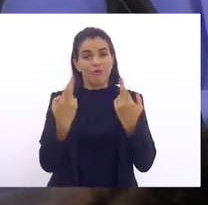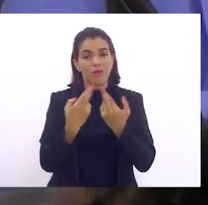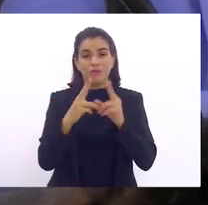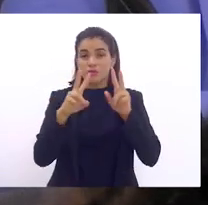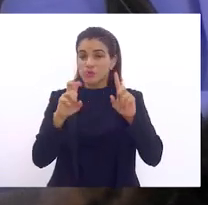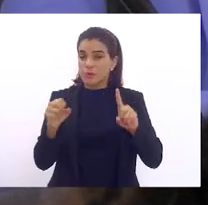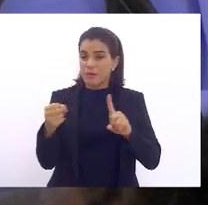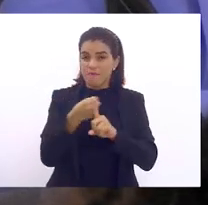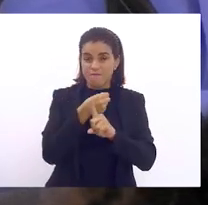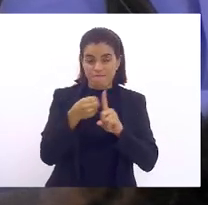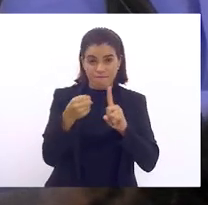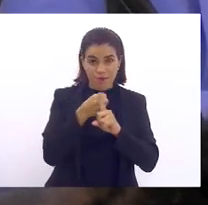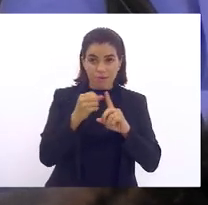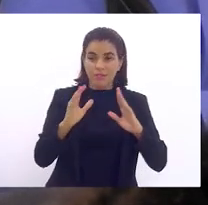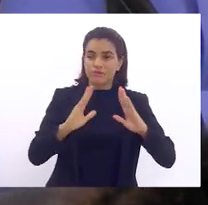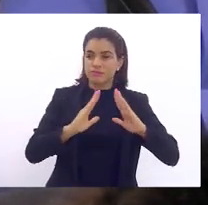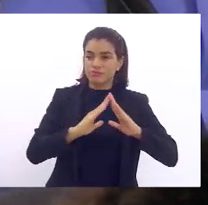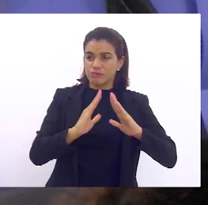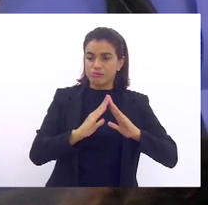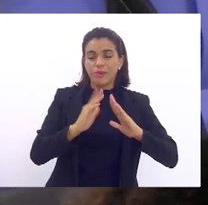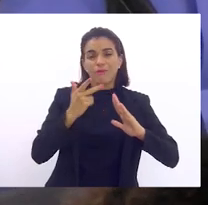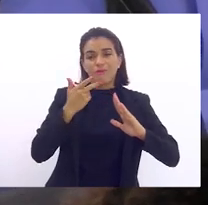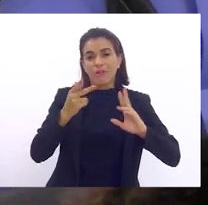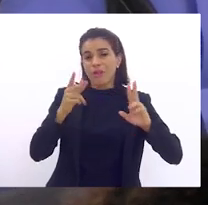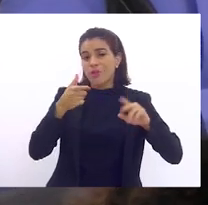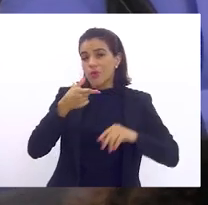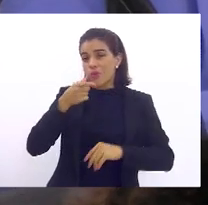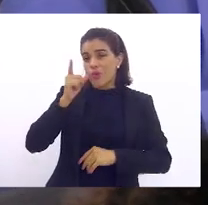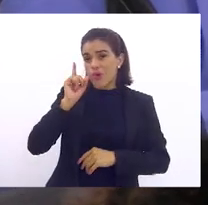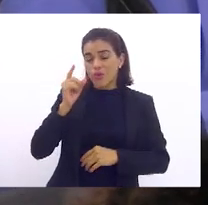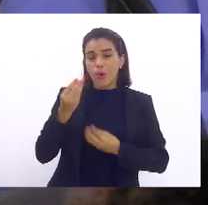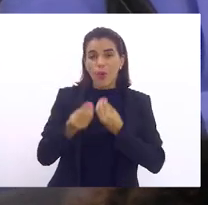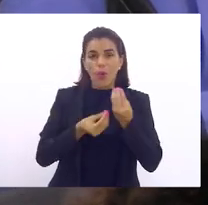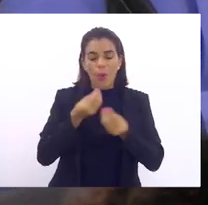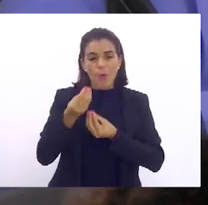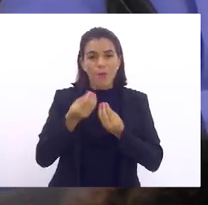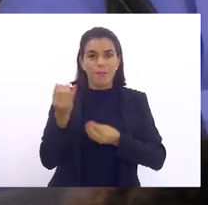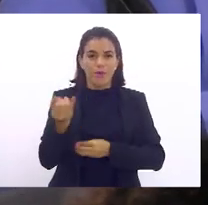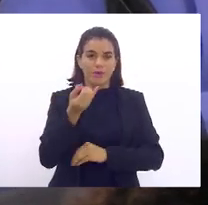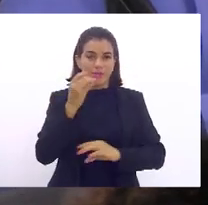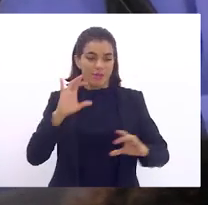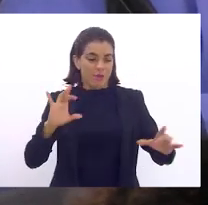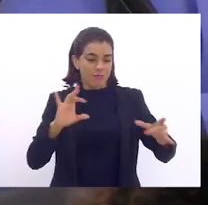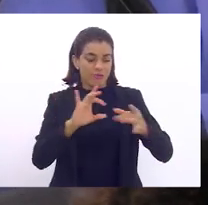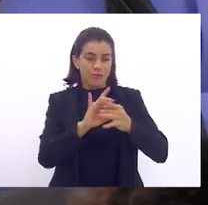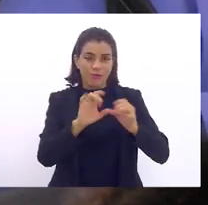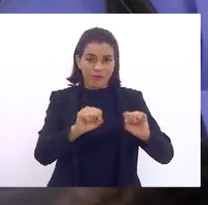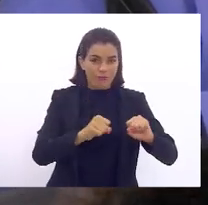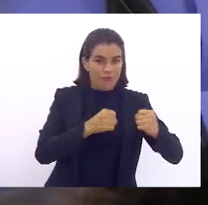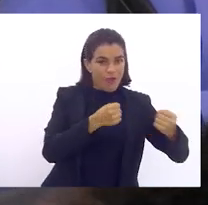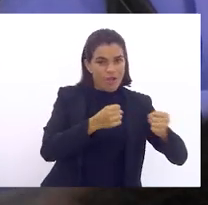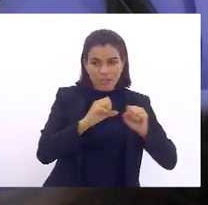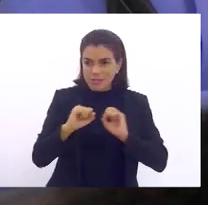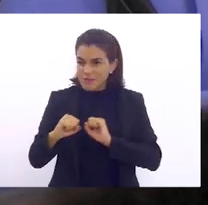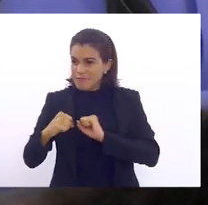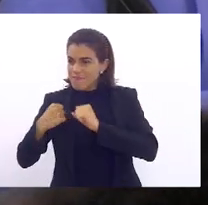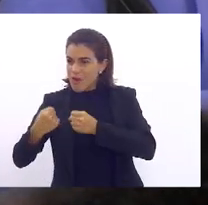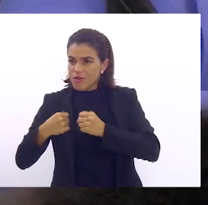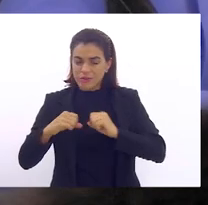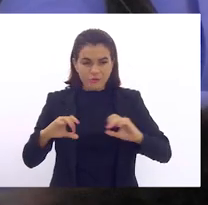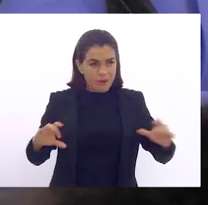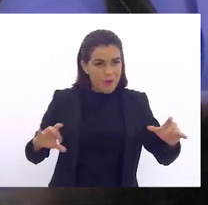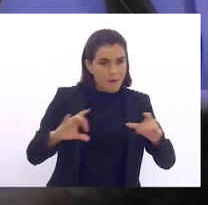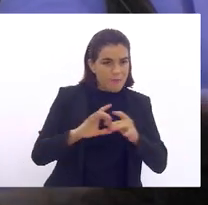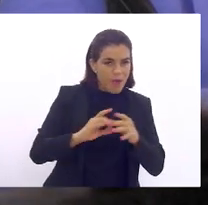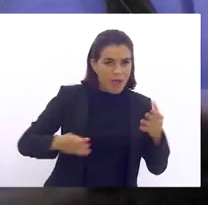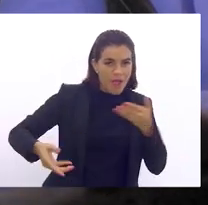violência doméstica eh e a gente tava falando sobre isso ontem o quanto que é importante essa união de forças né o quanto que é importante estarmos